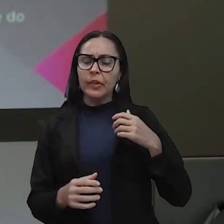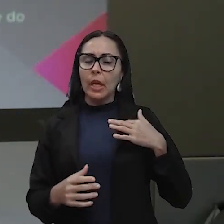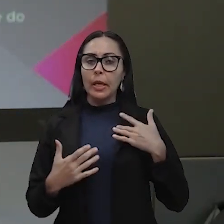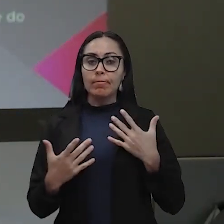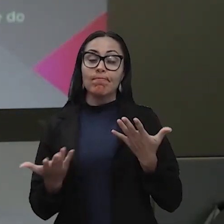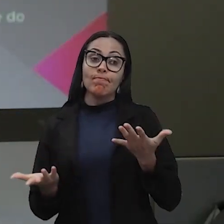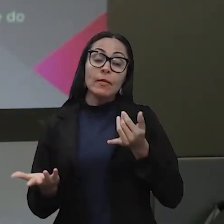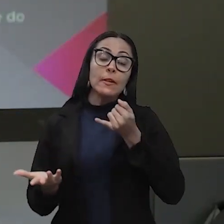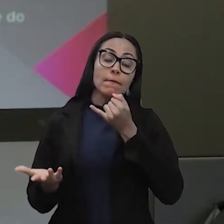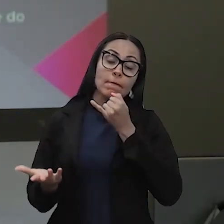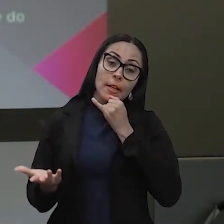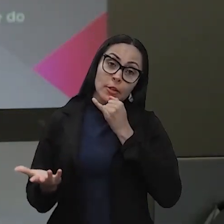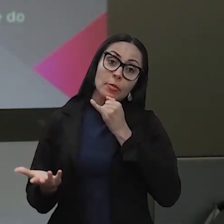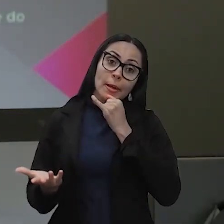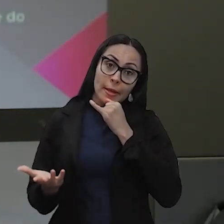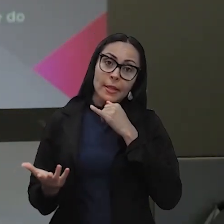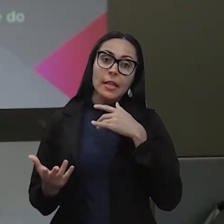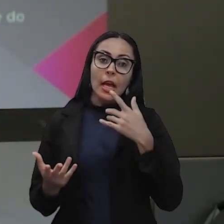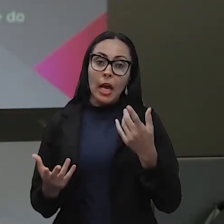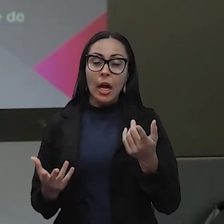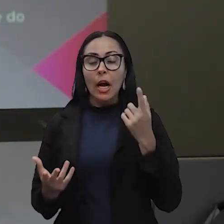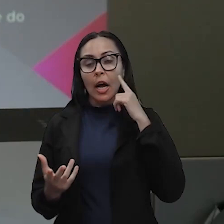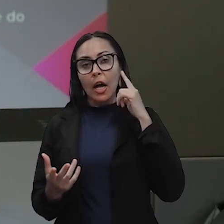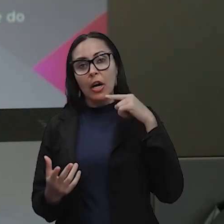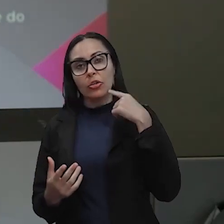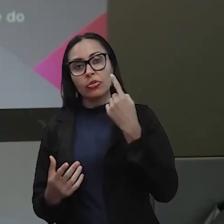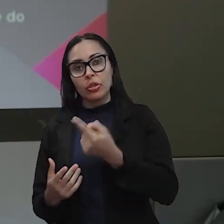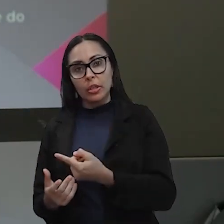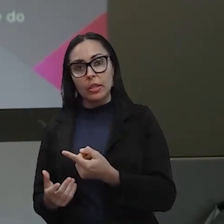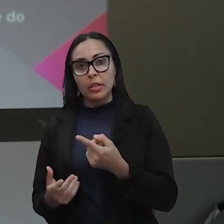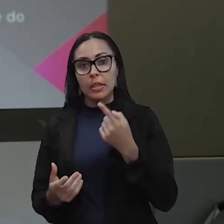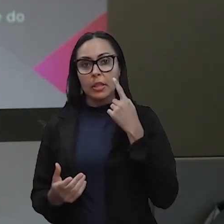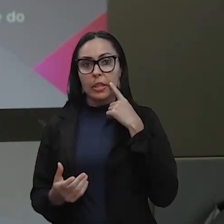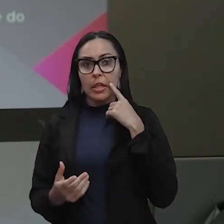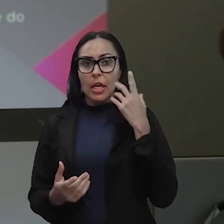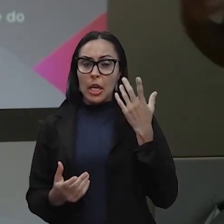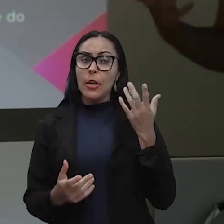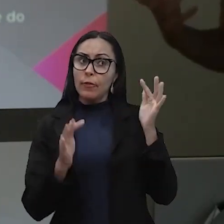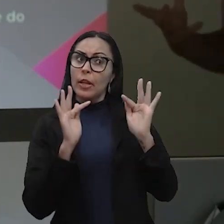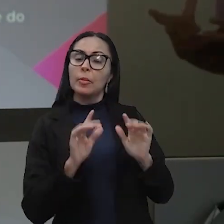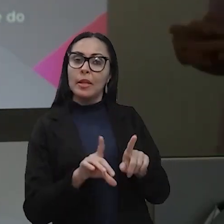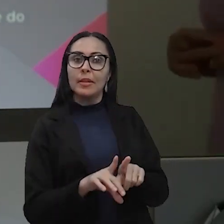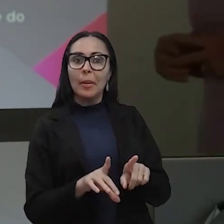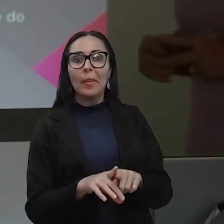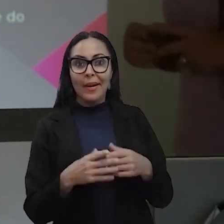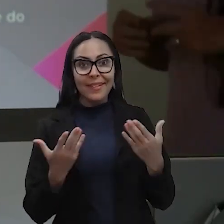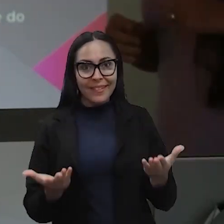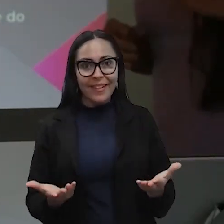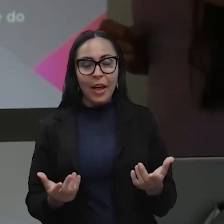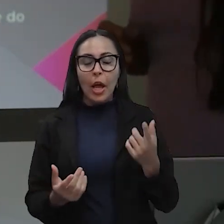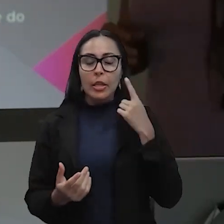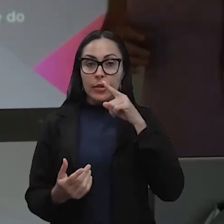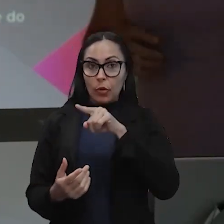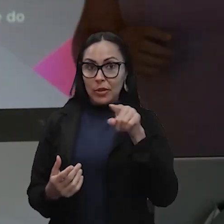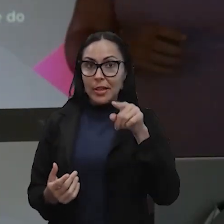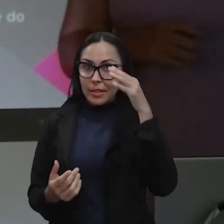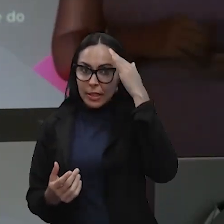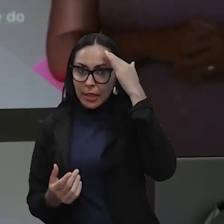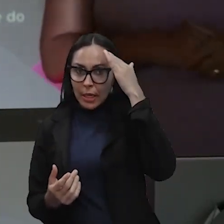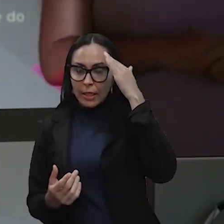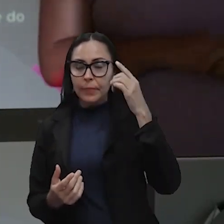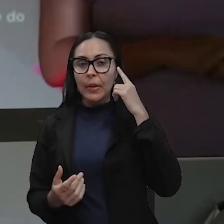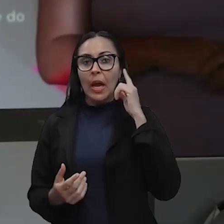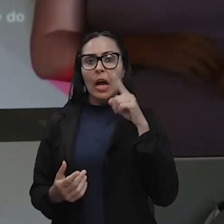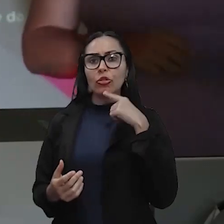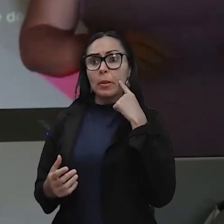gente alcançou, infelizmente e felizmente, se é que vocês possam entender isso, a gente identificou um